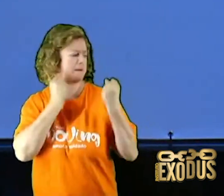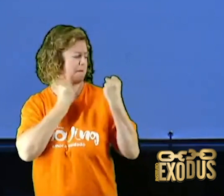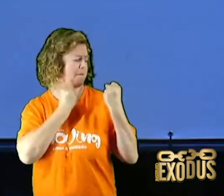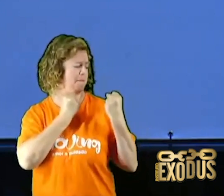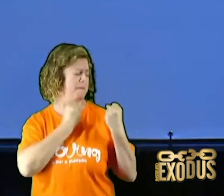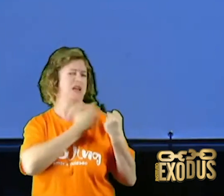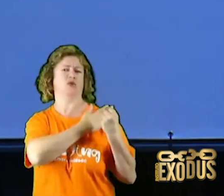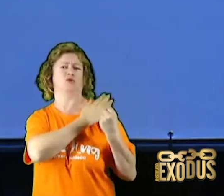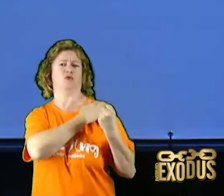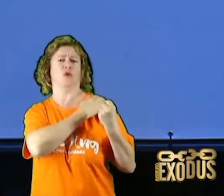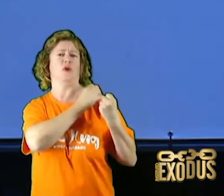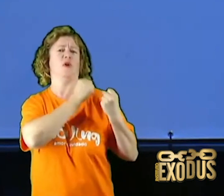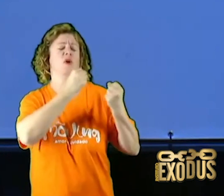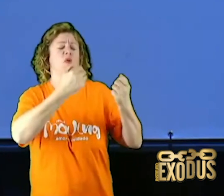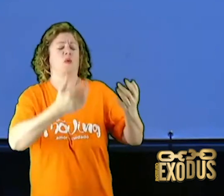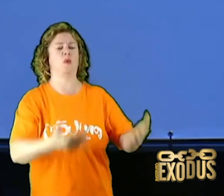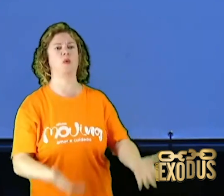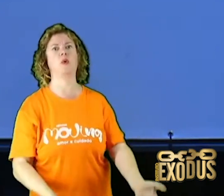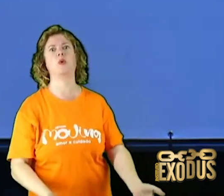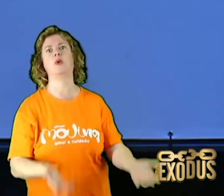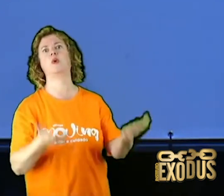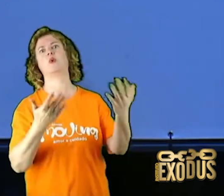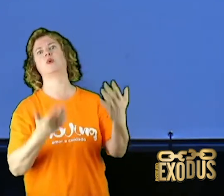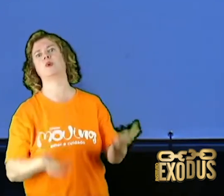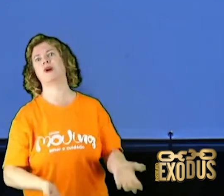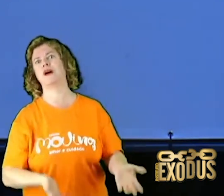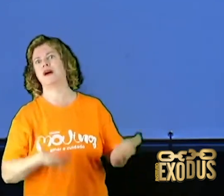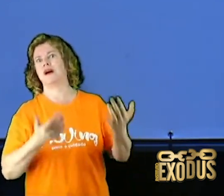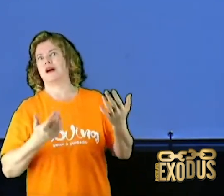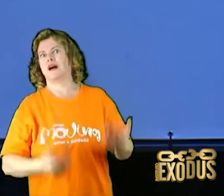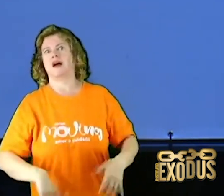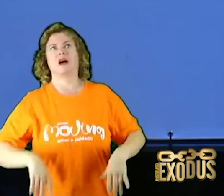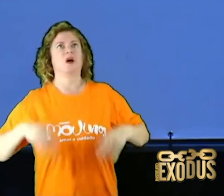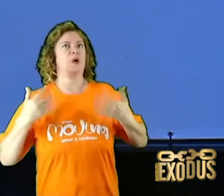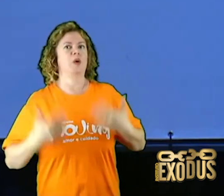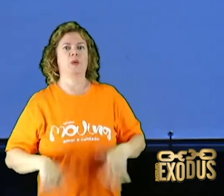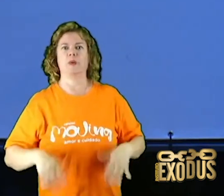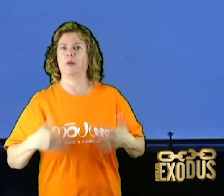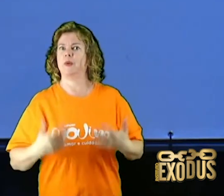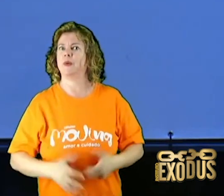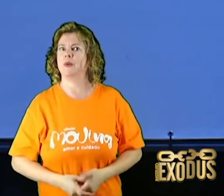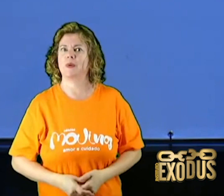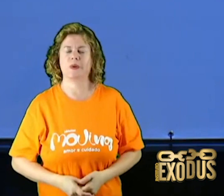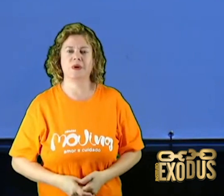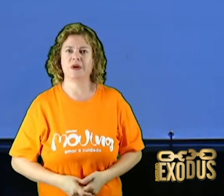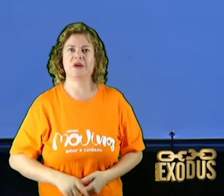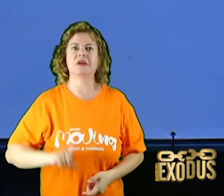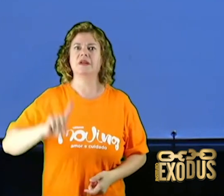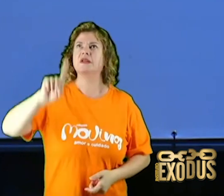alegria, que te, enfim, que cumpra os sonhos que você tem para ele.